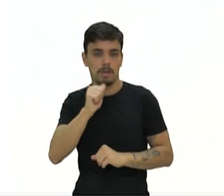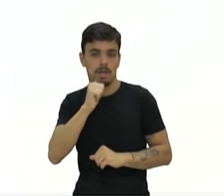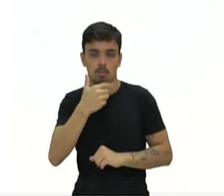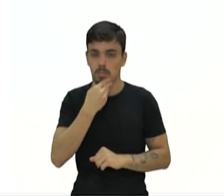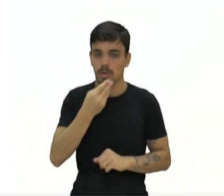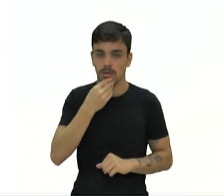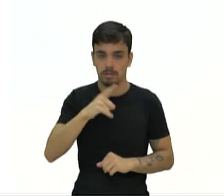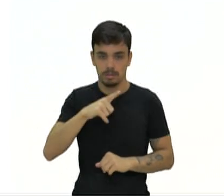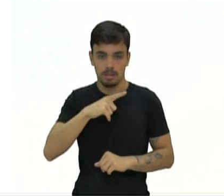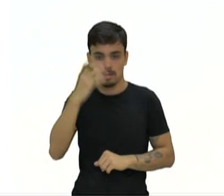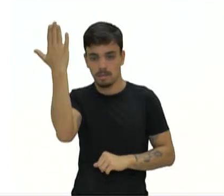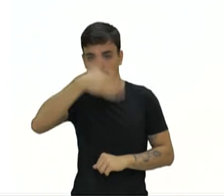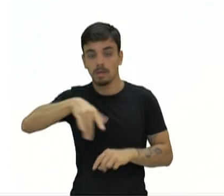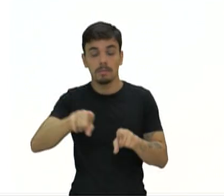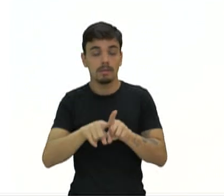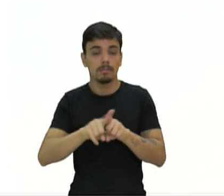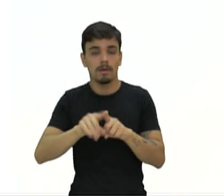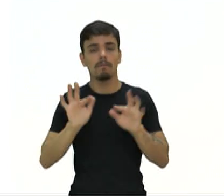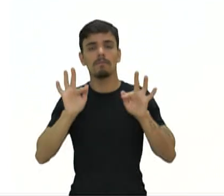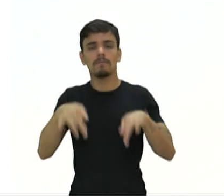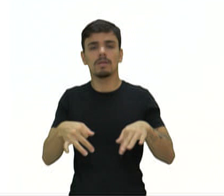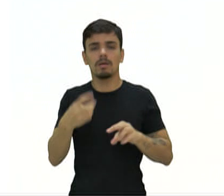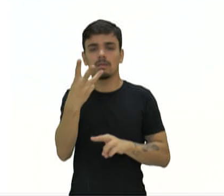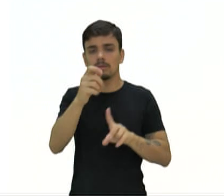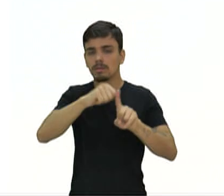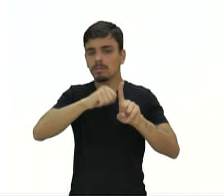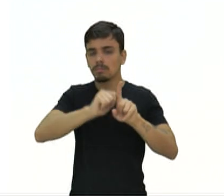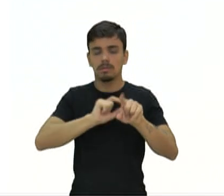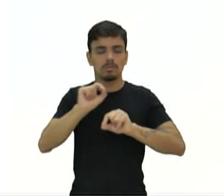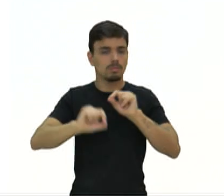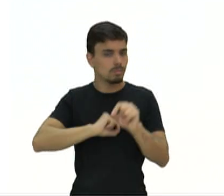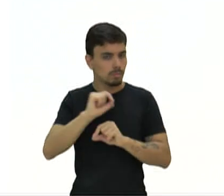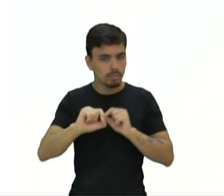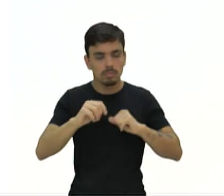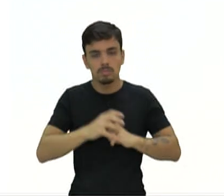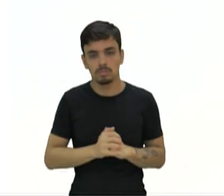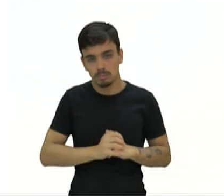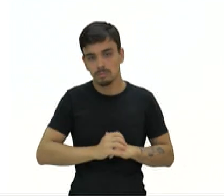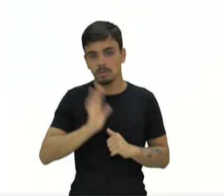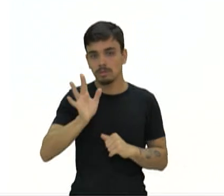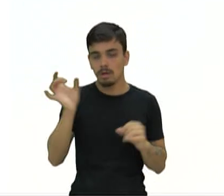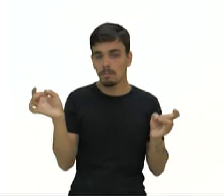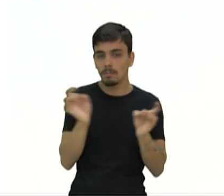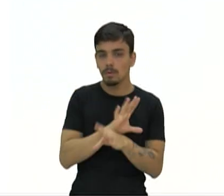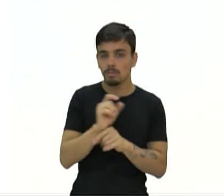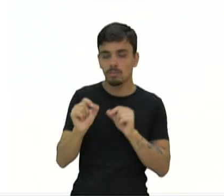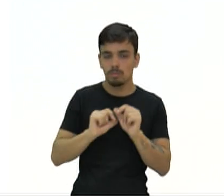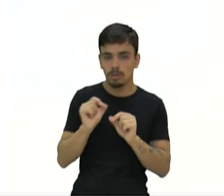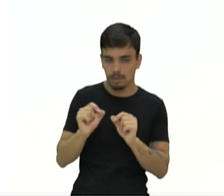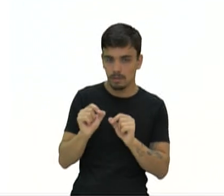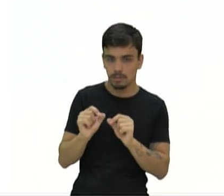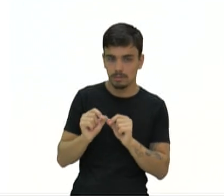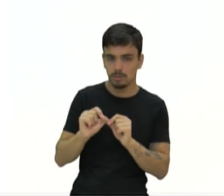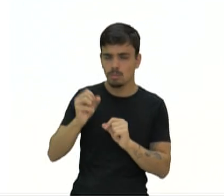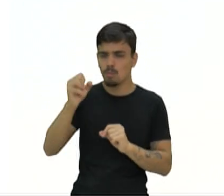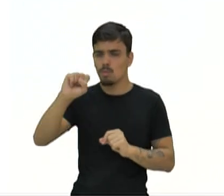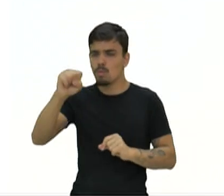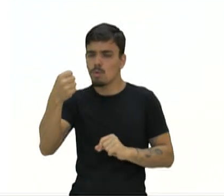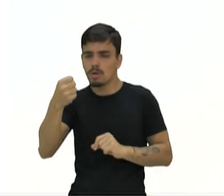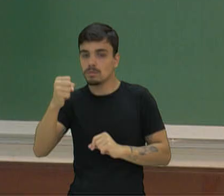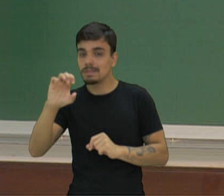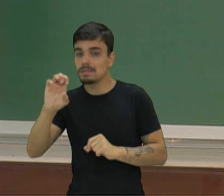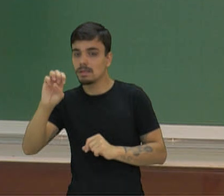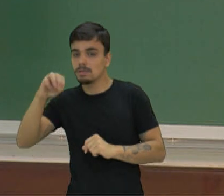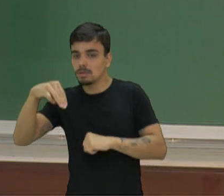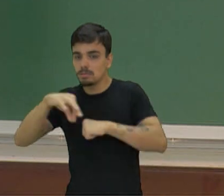ecografia, né? E já no final desse terceiro mês ali, ele já está medindo cerca de 8 centímetros de tamanho